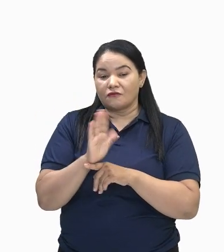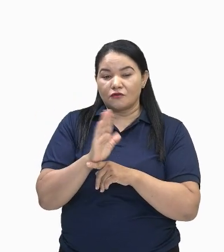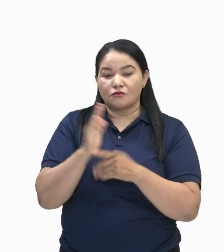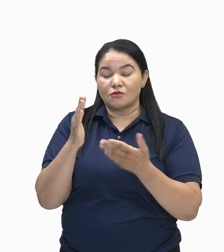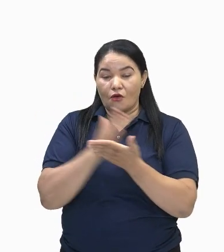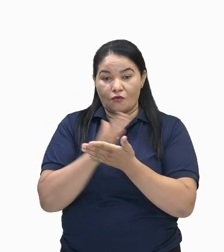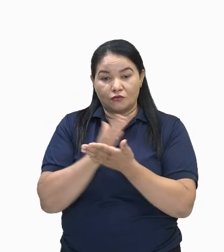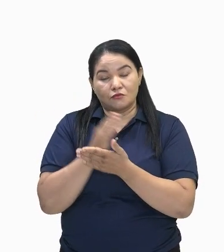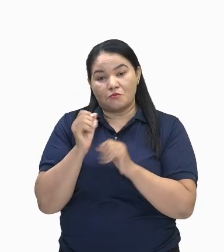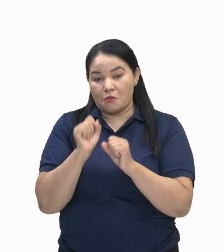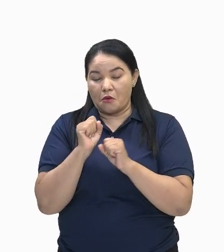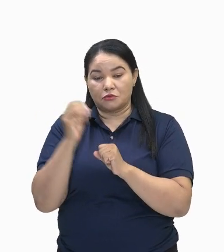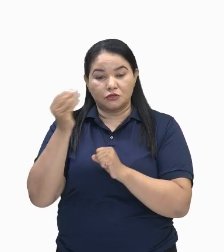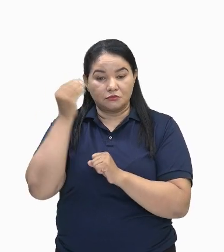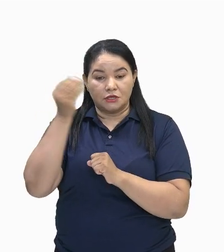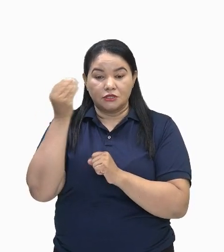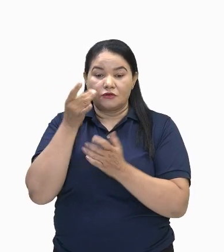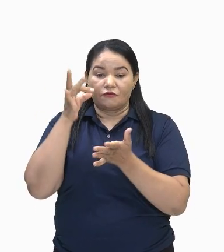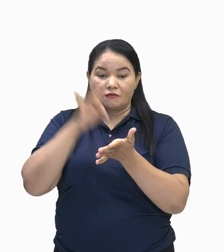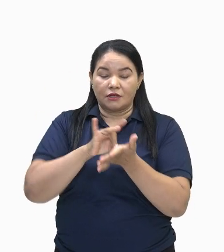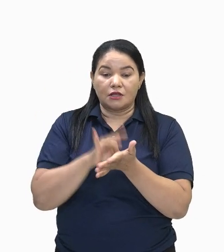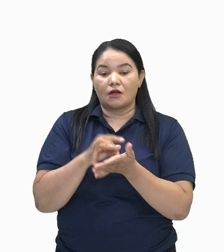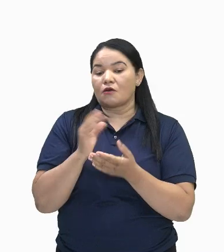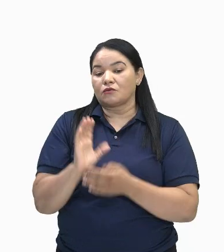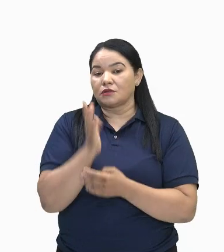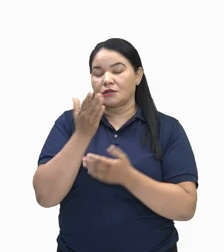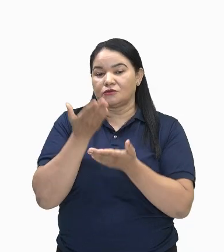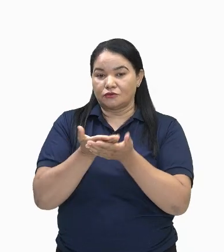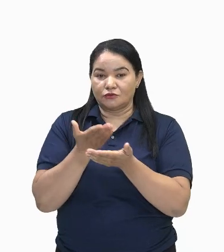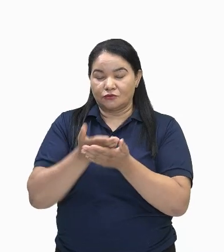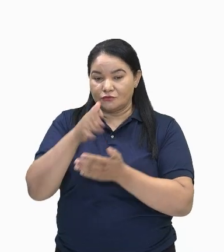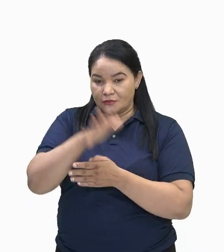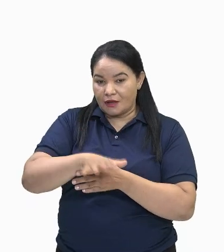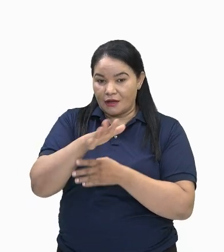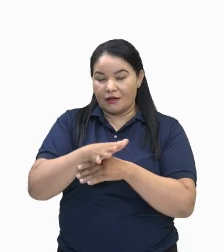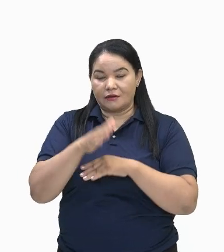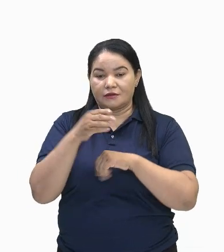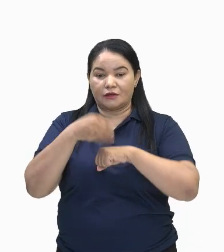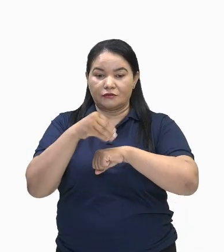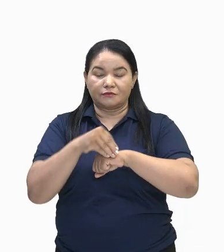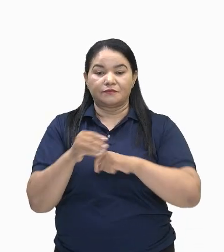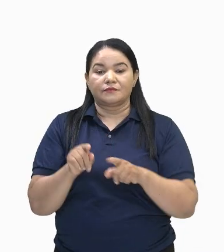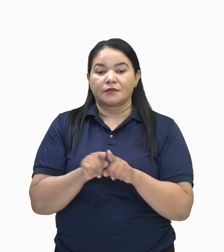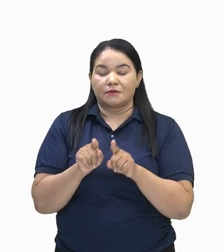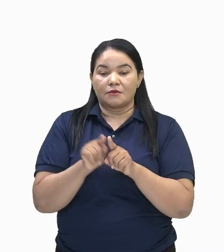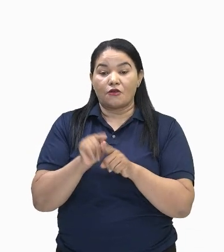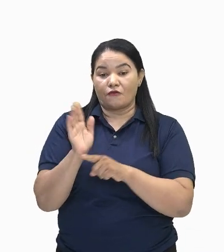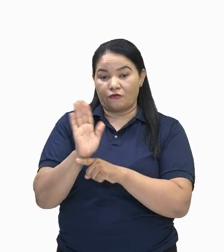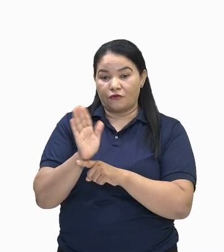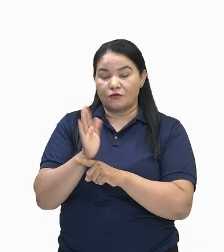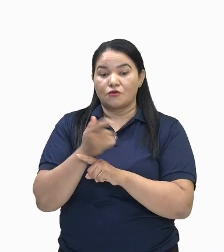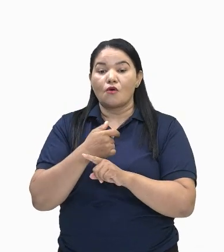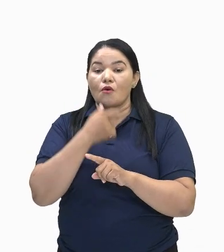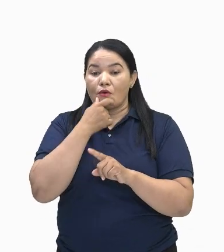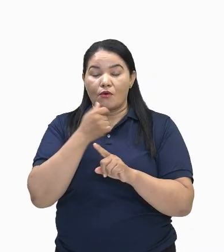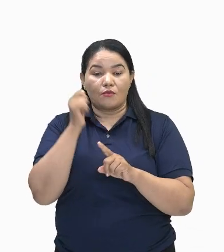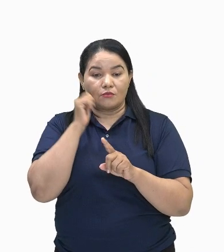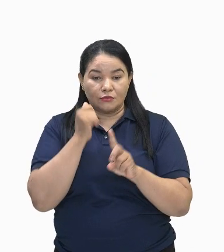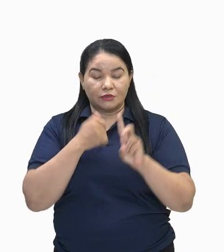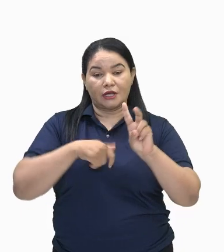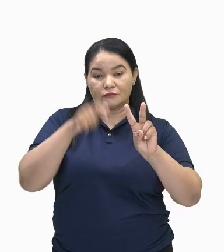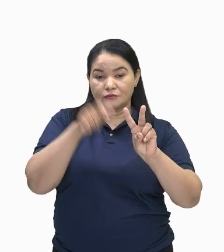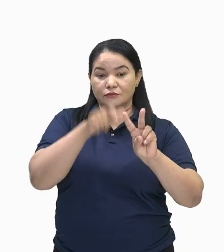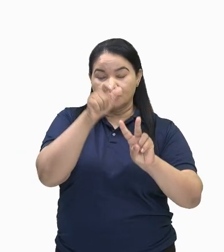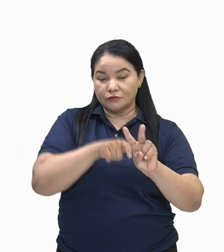uma experiência mais real de como acontecem os estudos nessa área. O que Indiana Jones, Lara Croft, da série de jogos